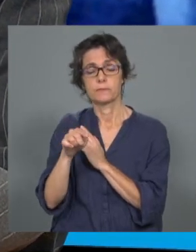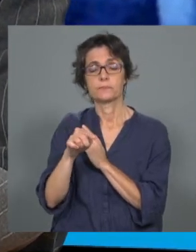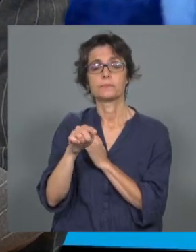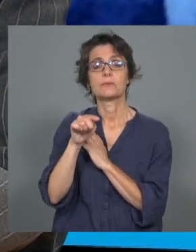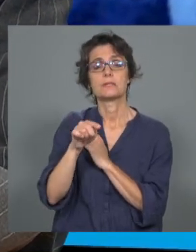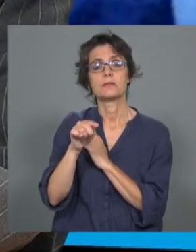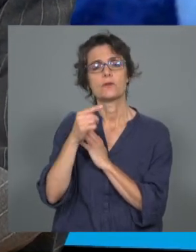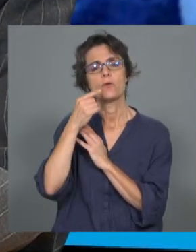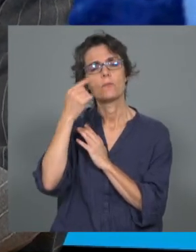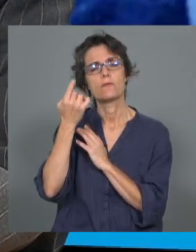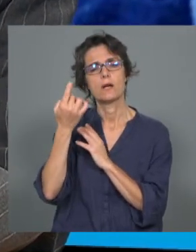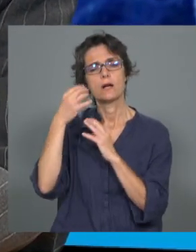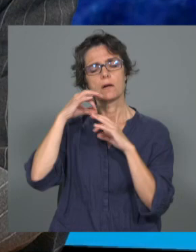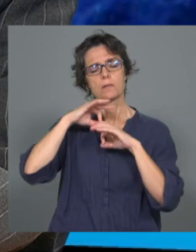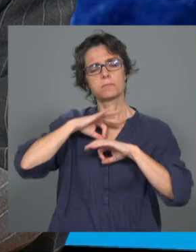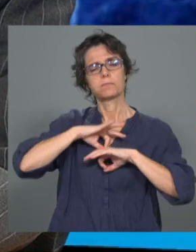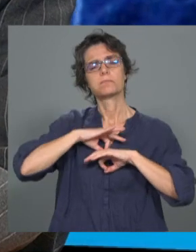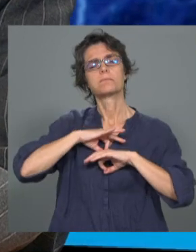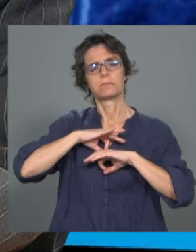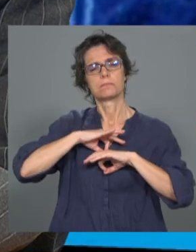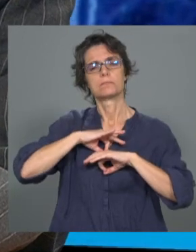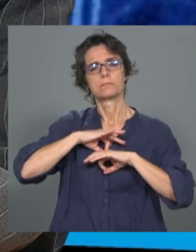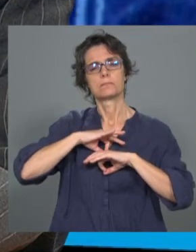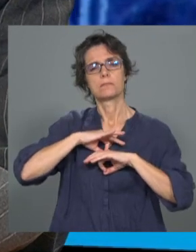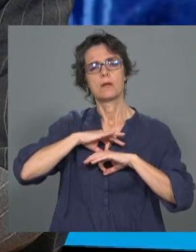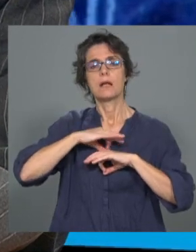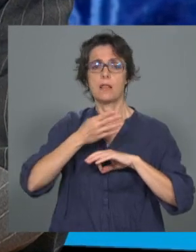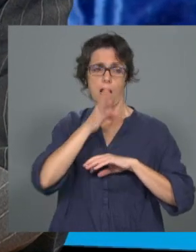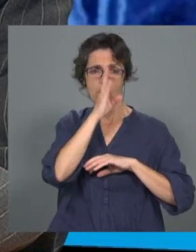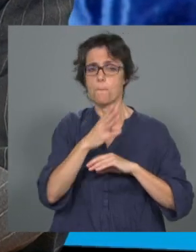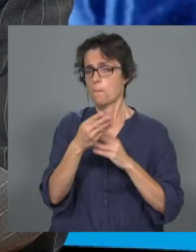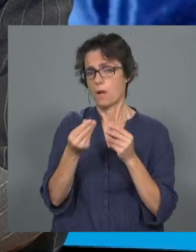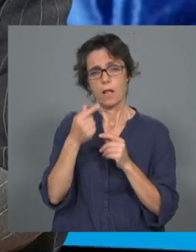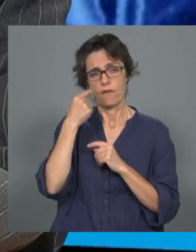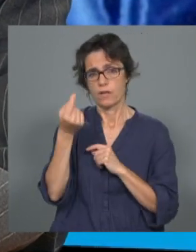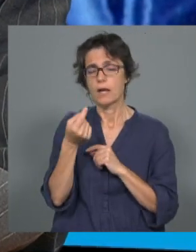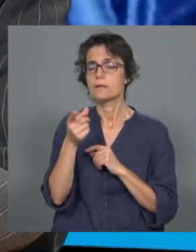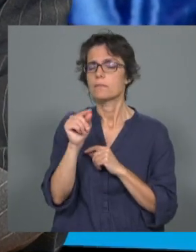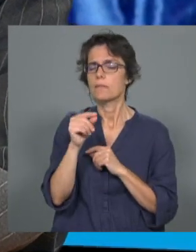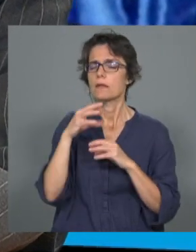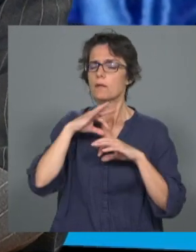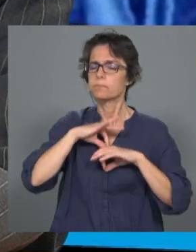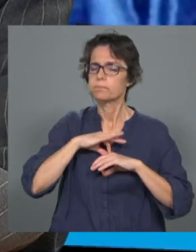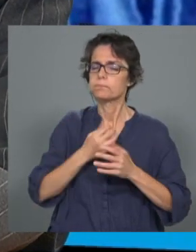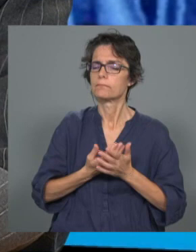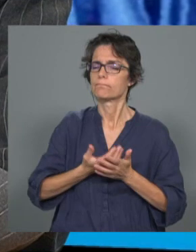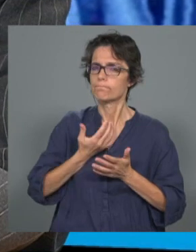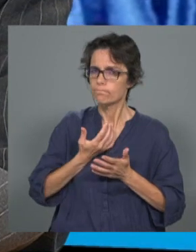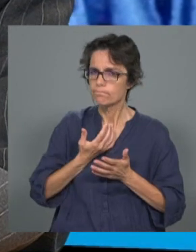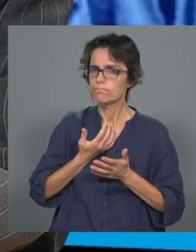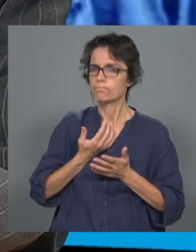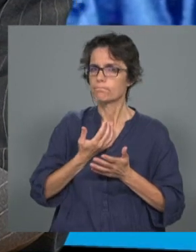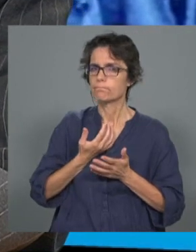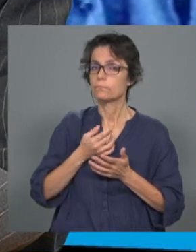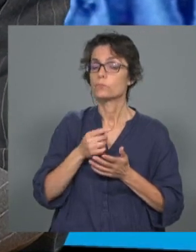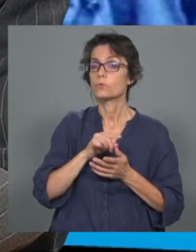ou seja, é uma viagem, para além do sentido prático e material da viagem, tem a dimensão espiritual. É que subir a Jerusalém é